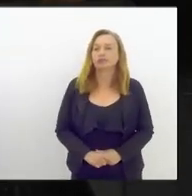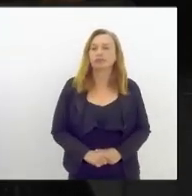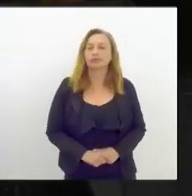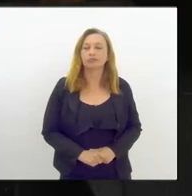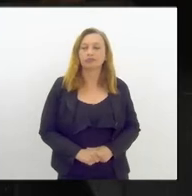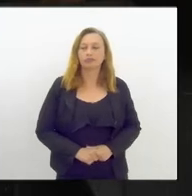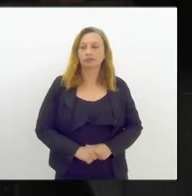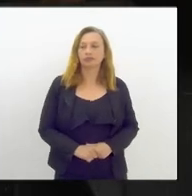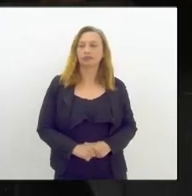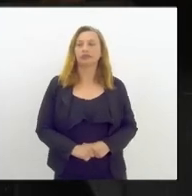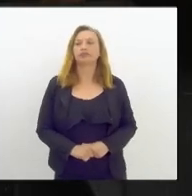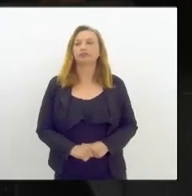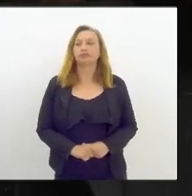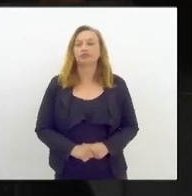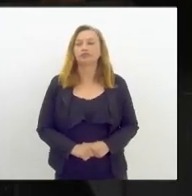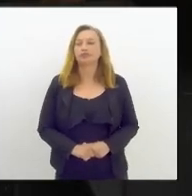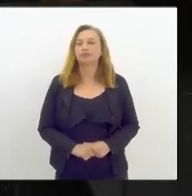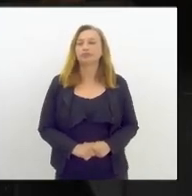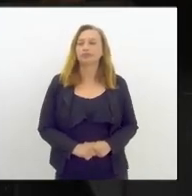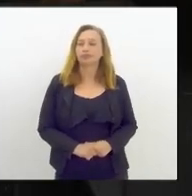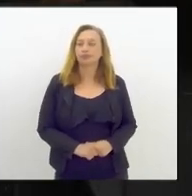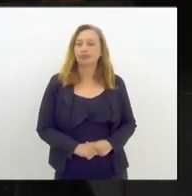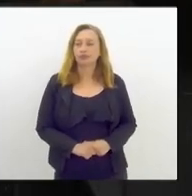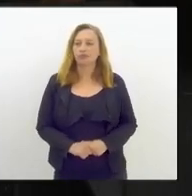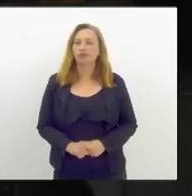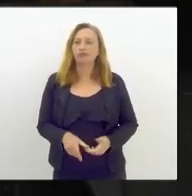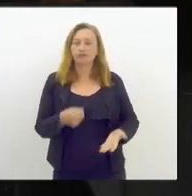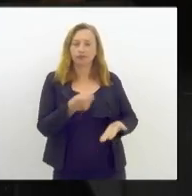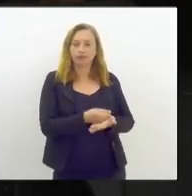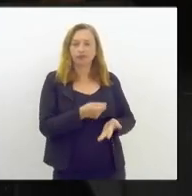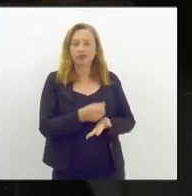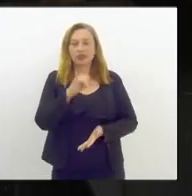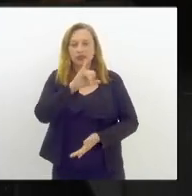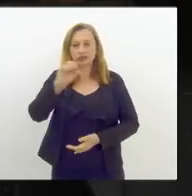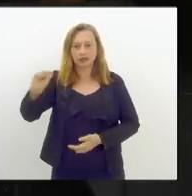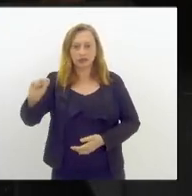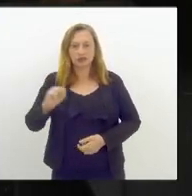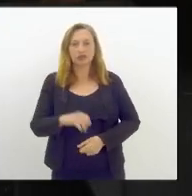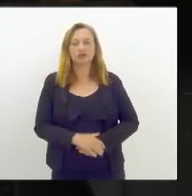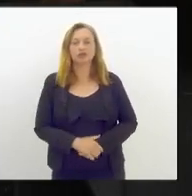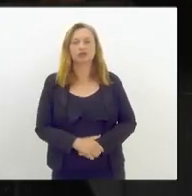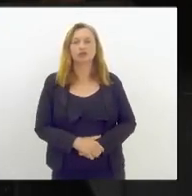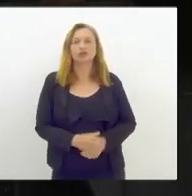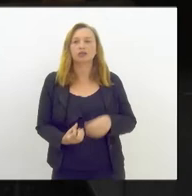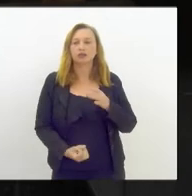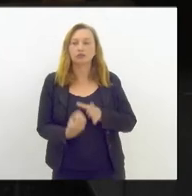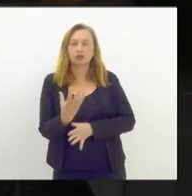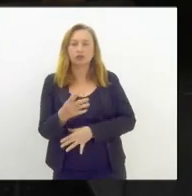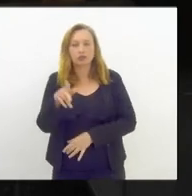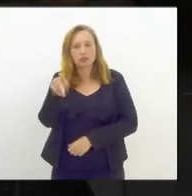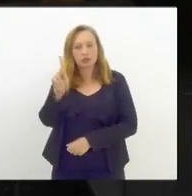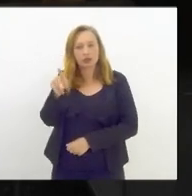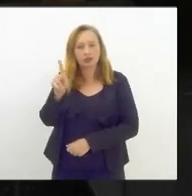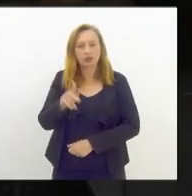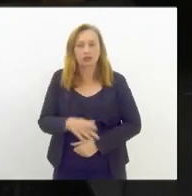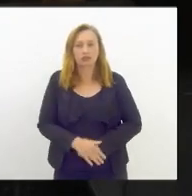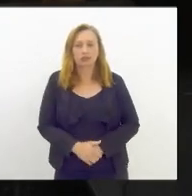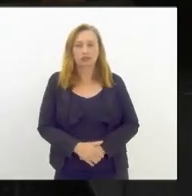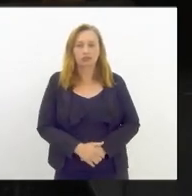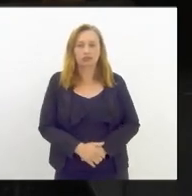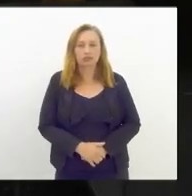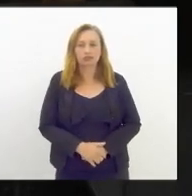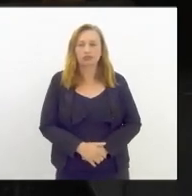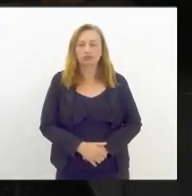escolhia que a seja pela cobrança do ICMS da produção petrolífera que